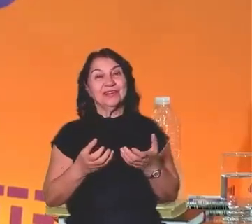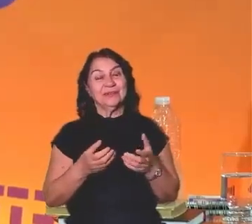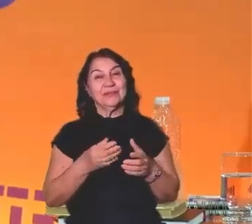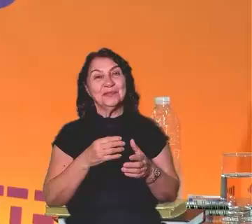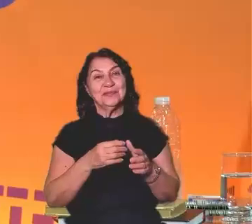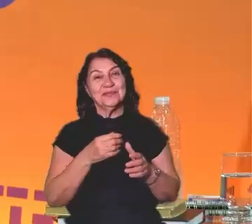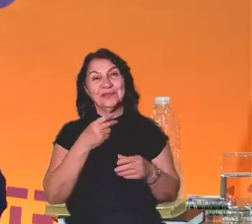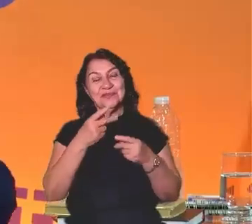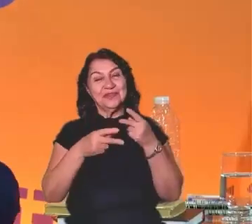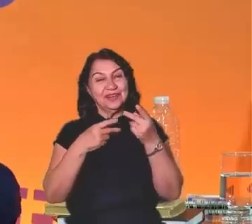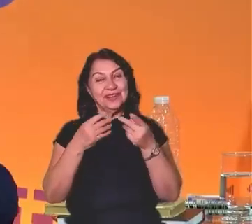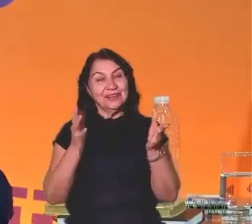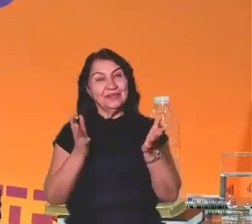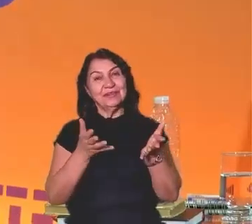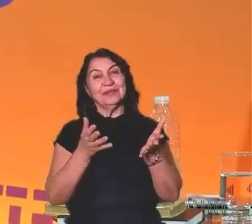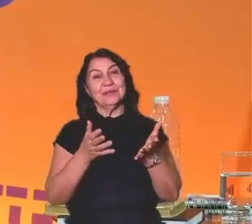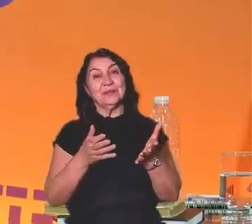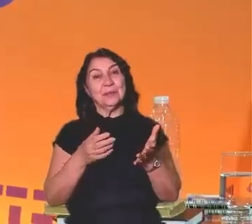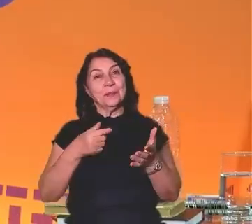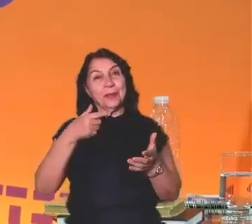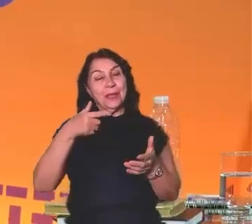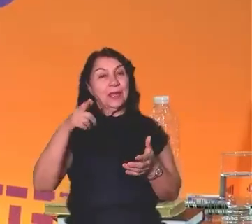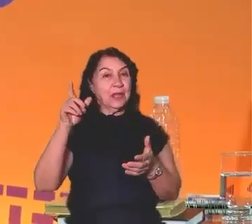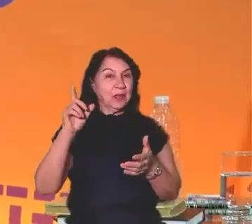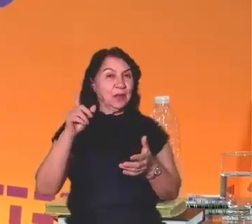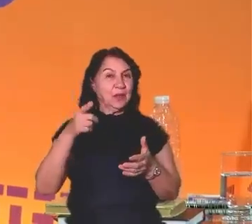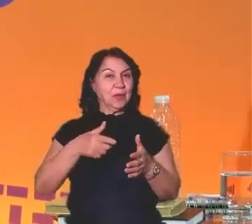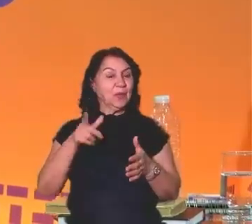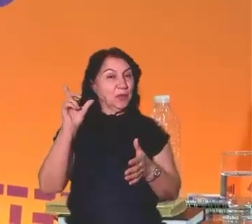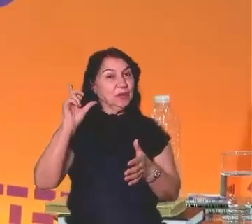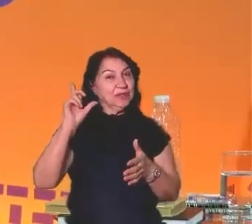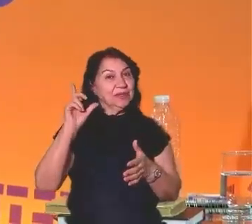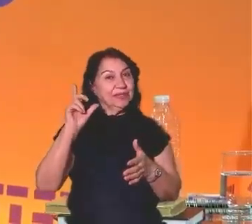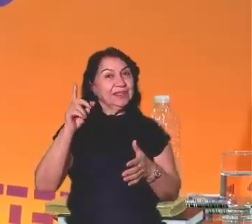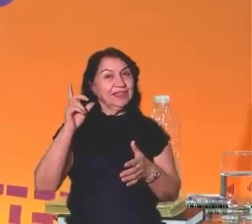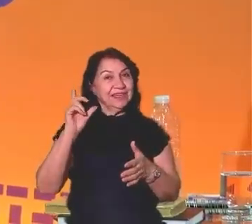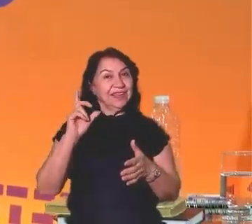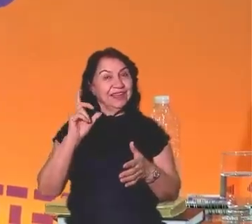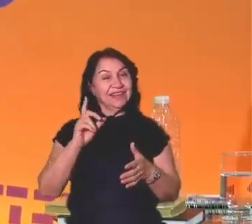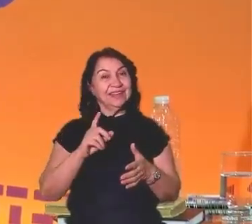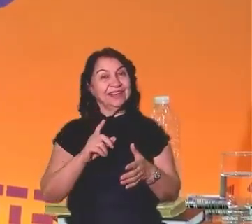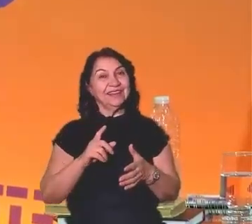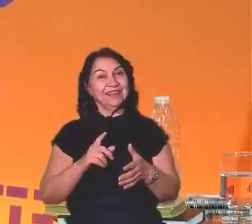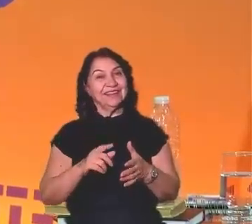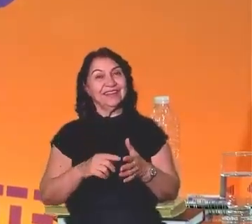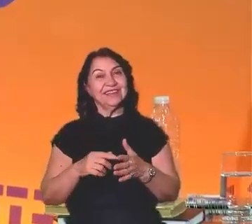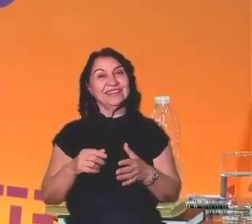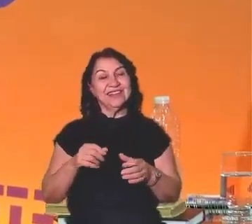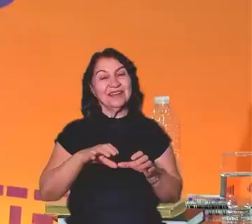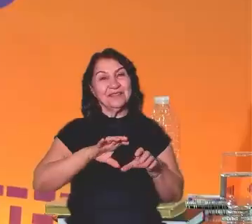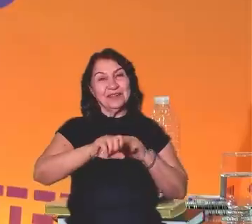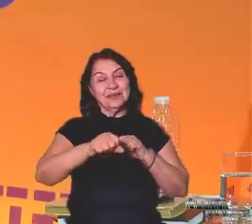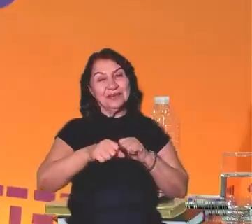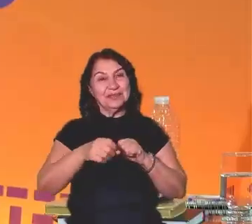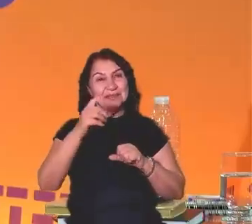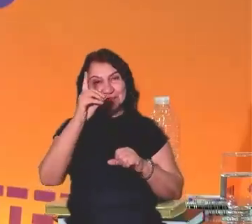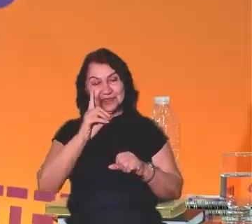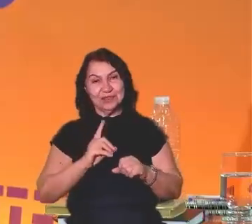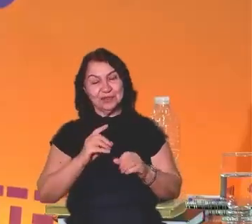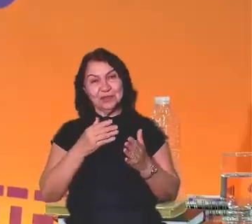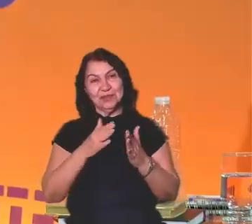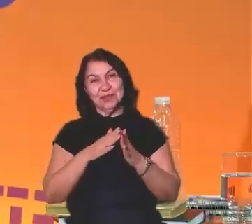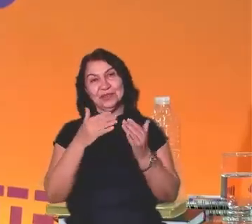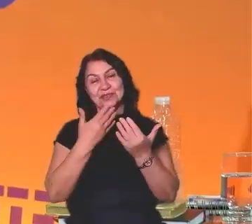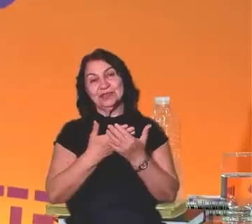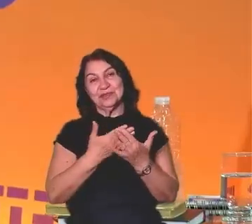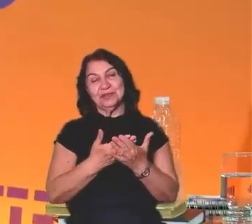eu nem vou falar agora na mesa. Ontem eu estava em São Gonçalo do Rio Abaixo, fazendo uma formação com diretores de escola. E aí alguém chegou para